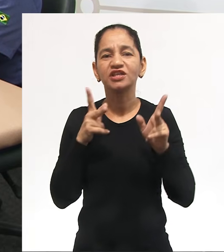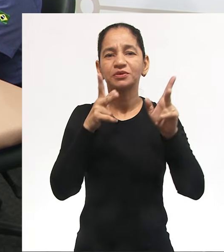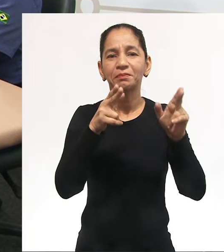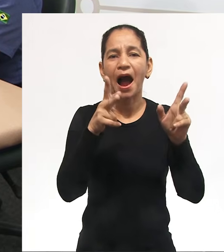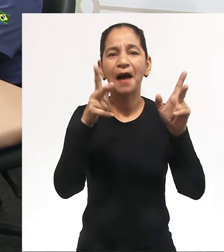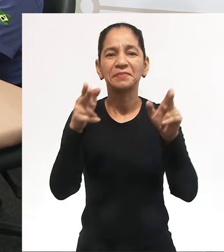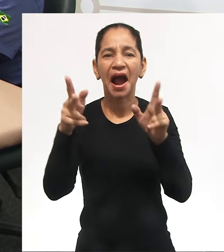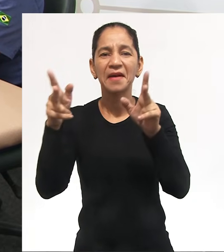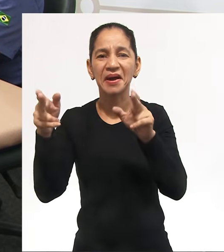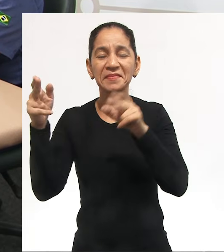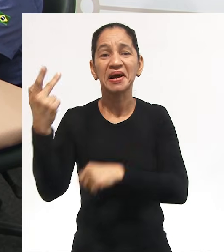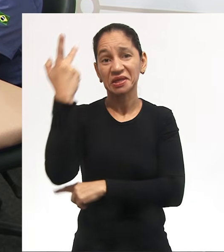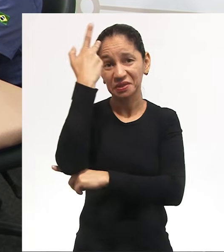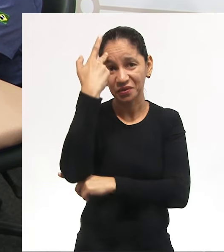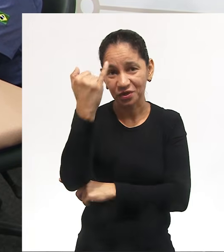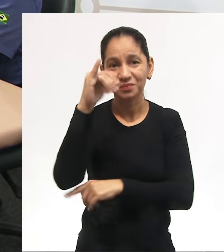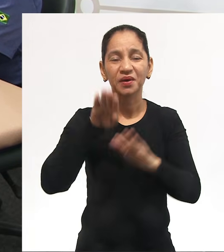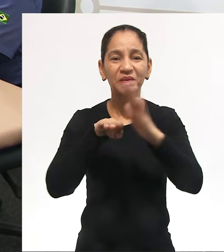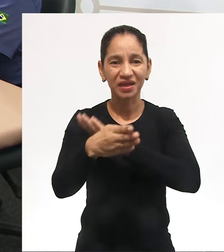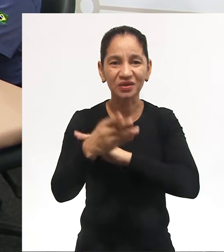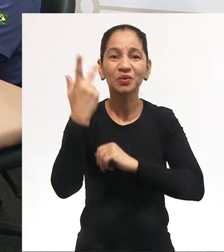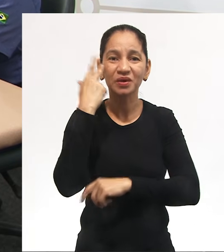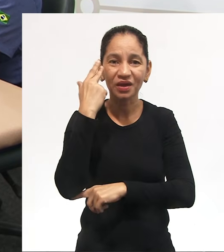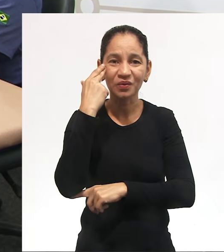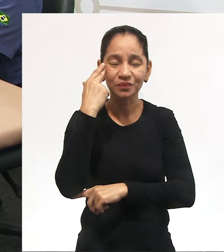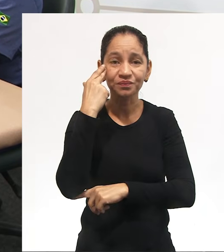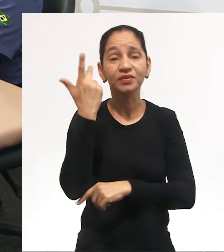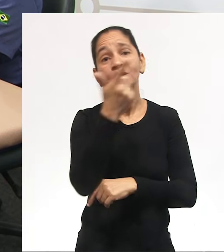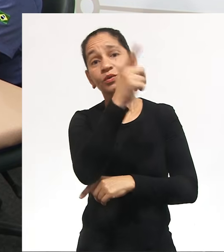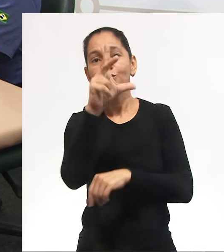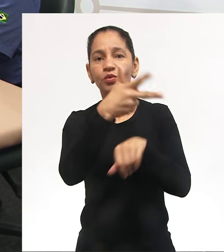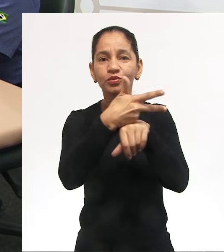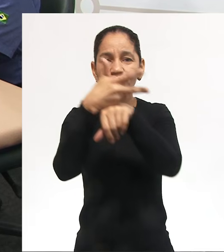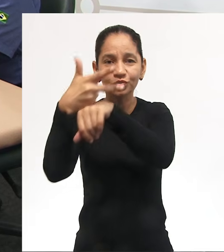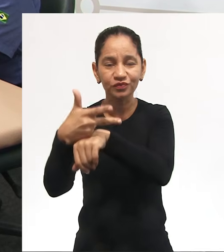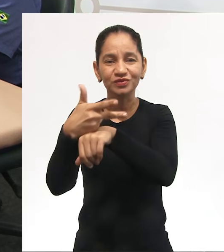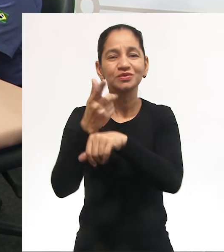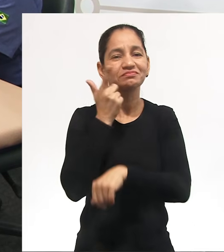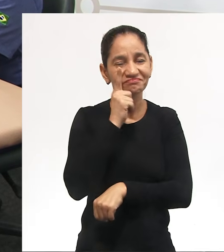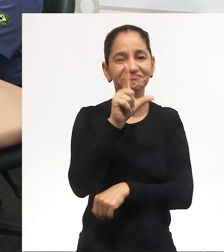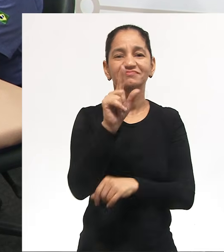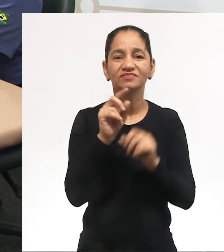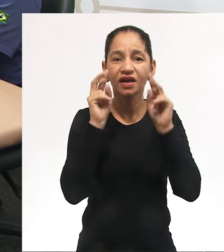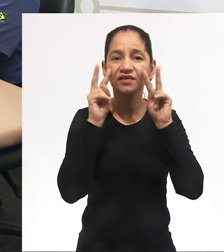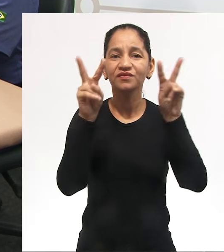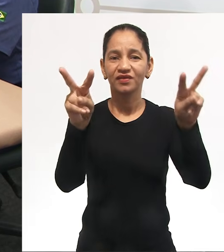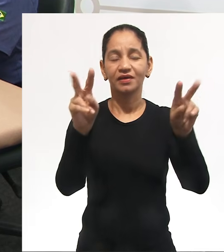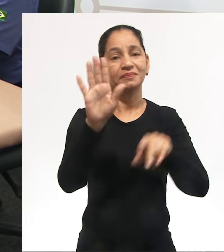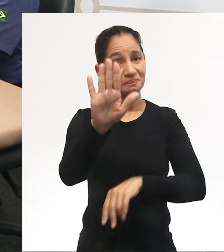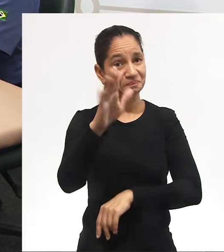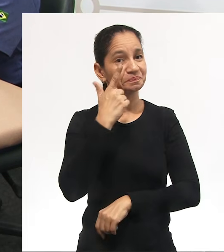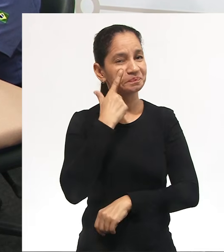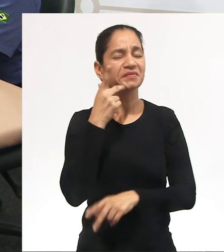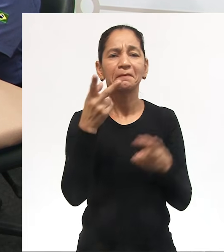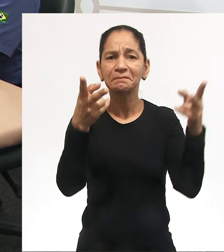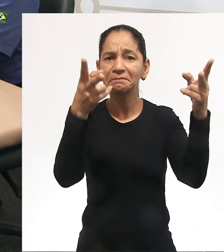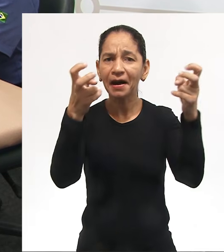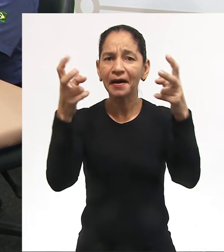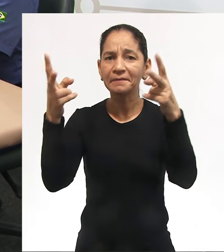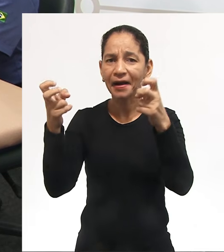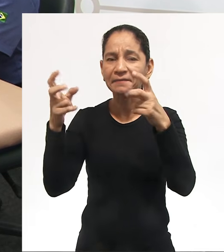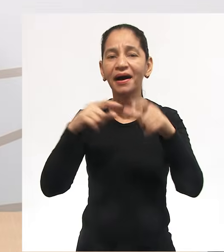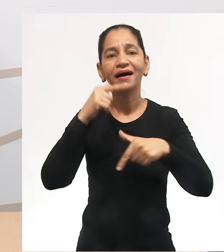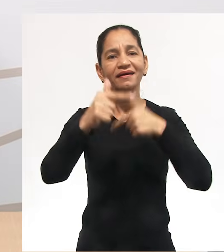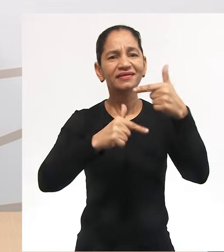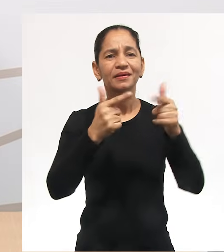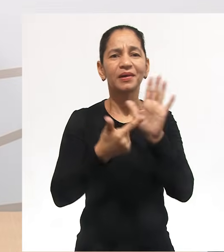convites, os Isso, os recortes. recortes, tudo no manual. É porque ali no outro vídeo, mais para frente, que vocês vão ver, dá de